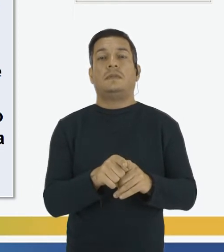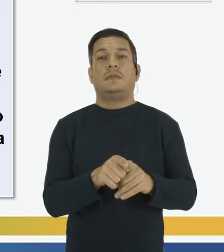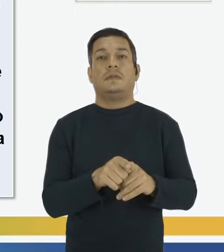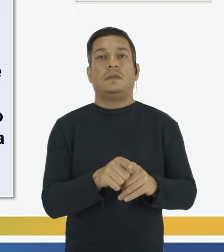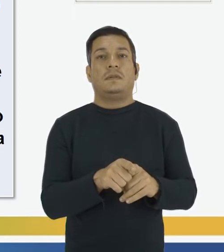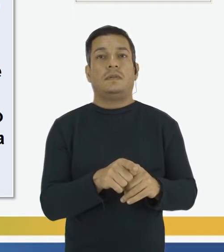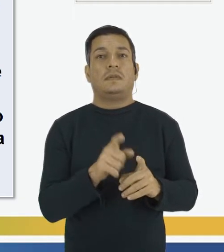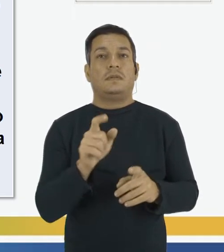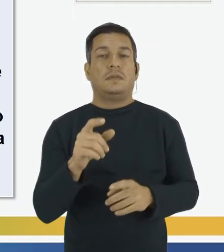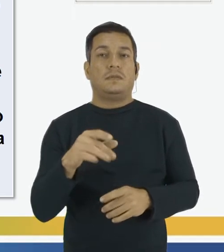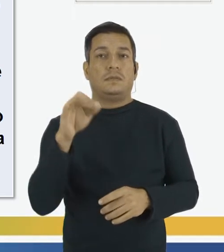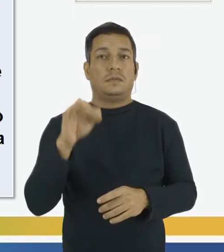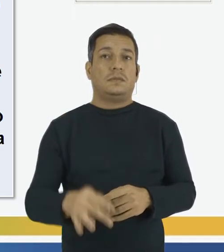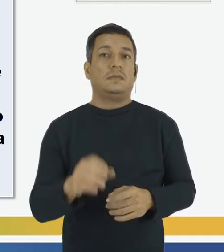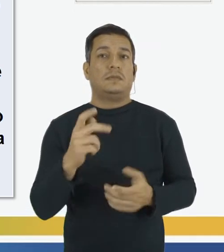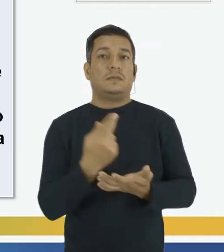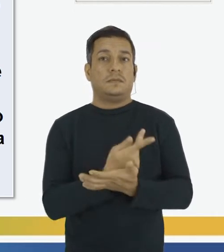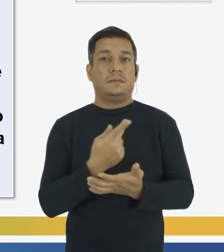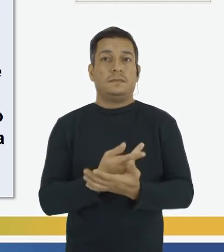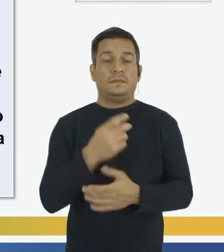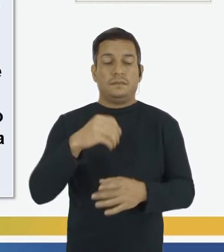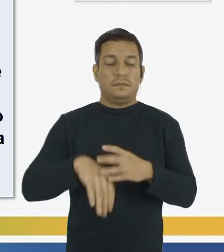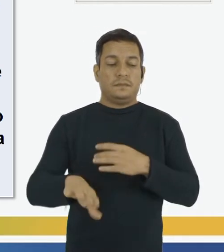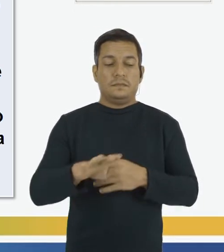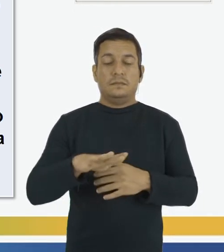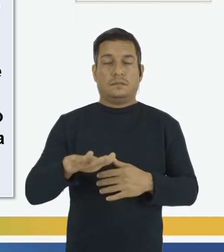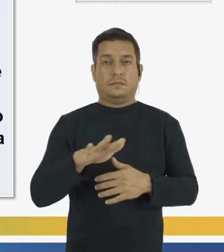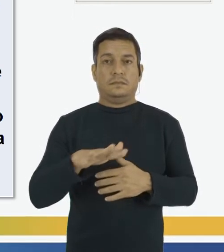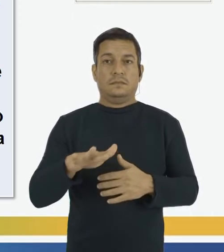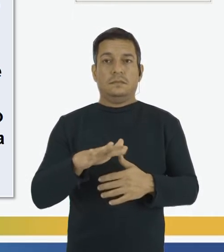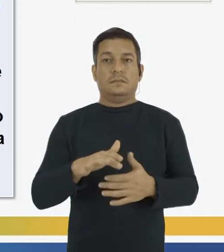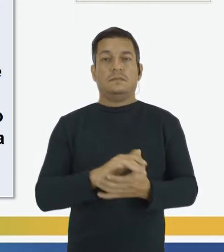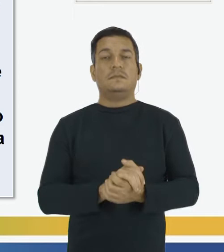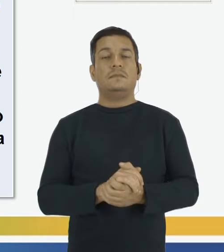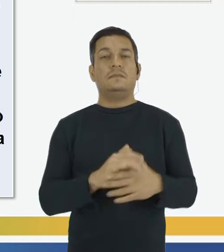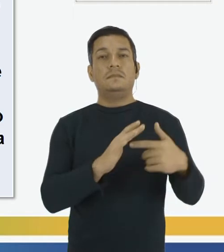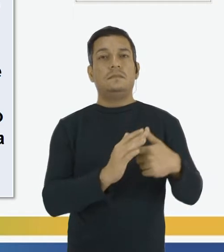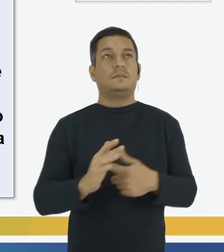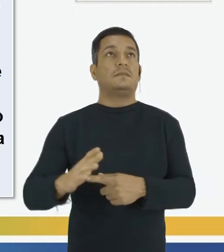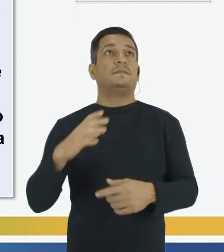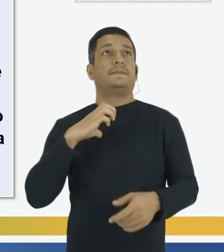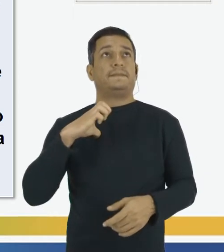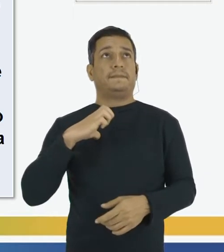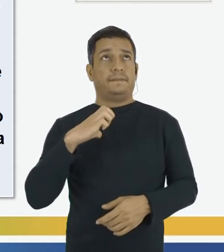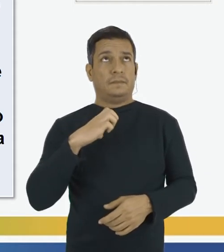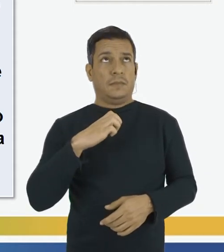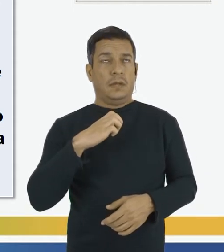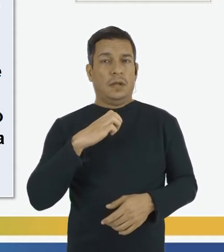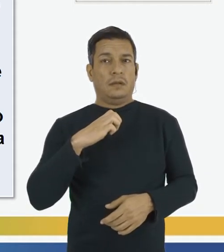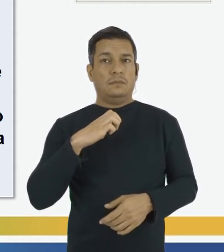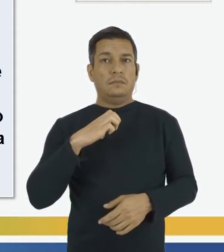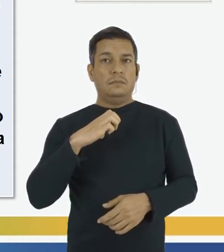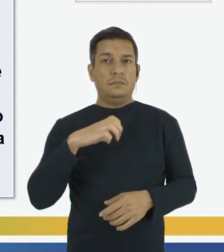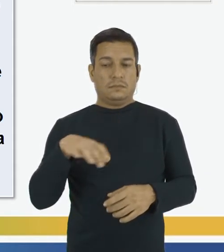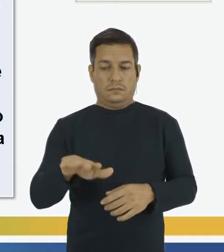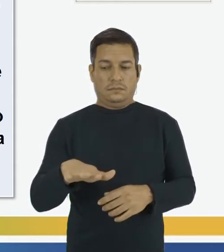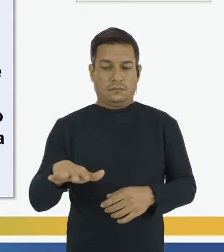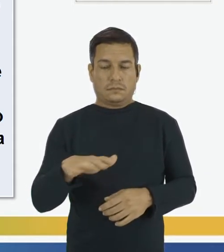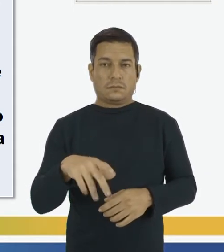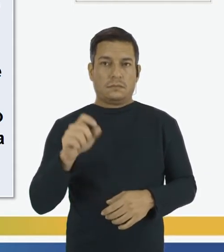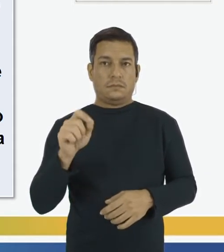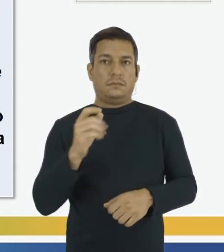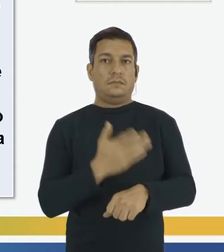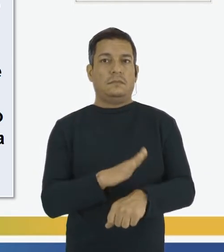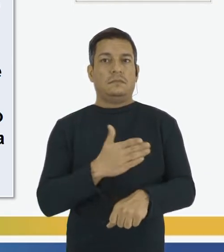pela mediação do correto e incorreto dentro da sociedade. Então, a orientação ética para a sociedade é o quê?